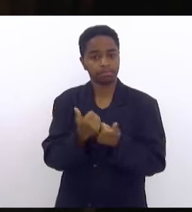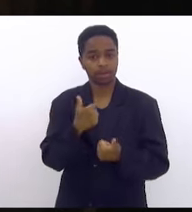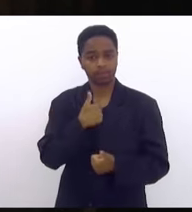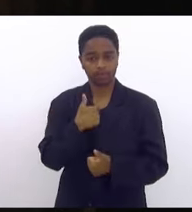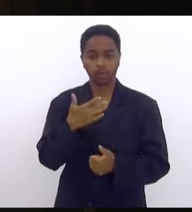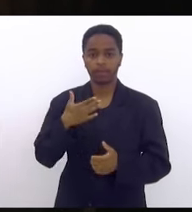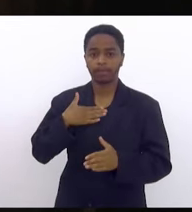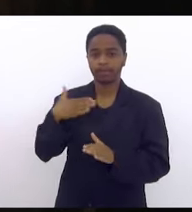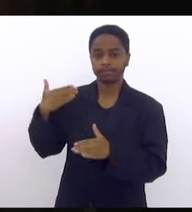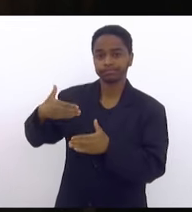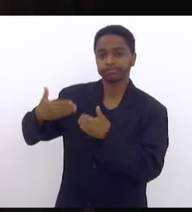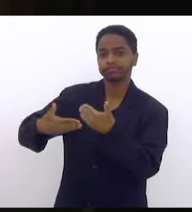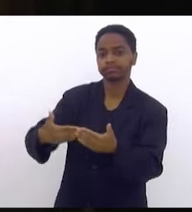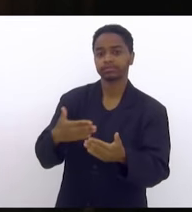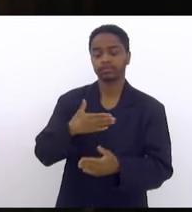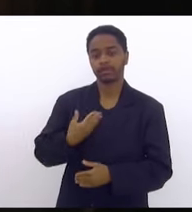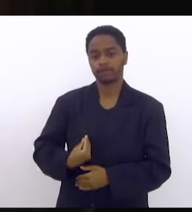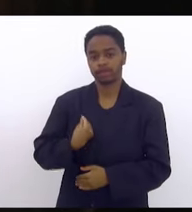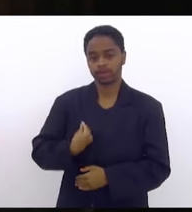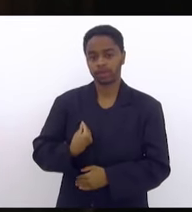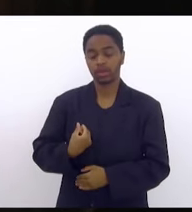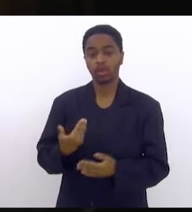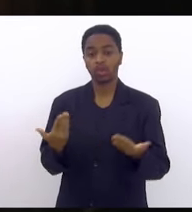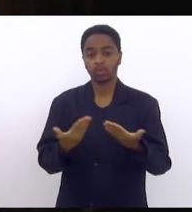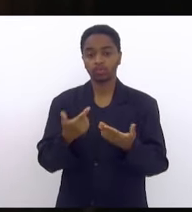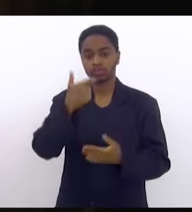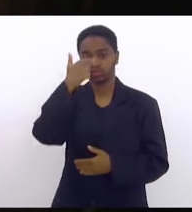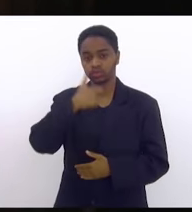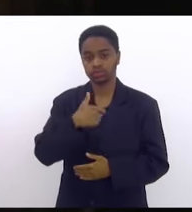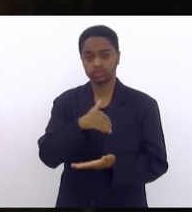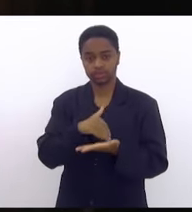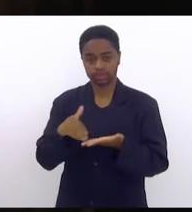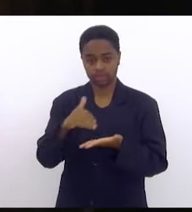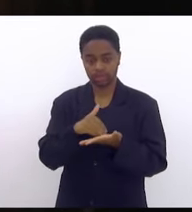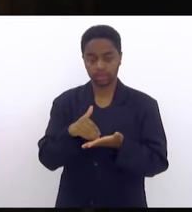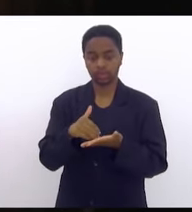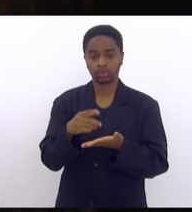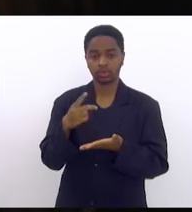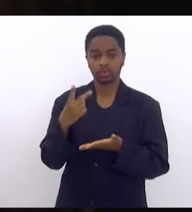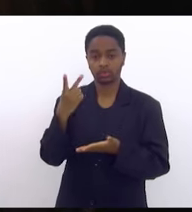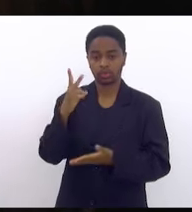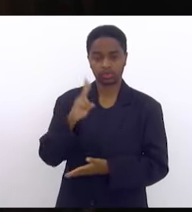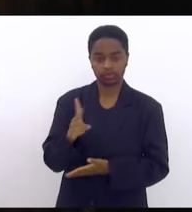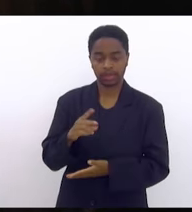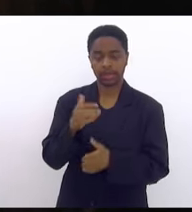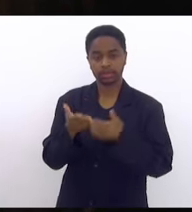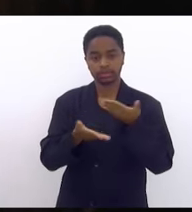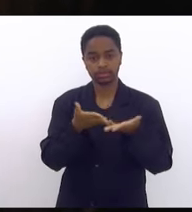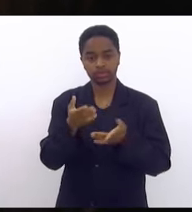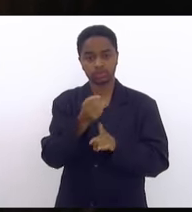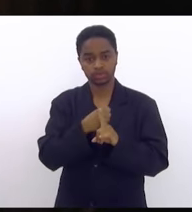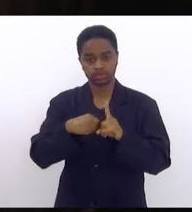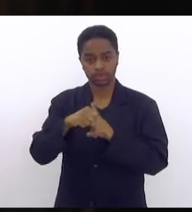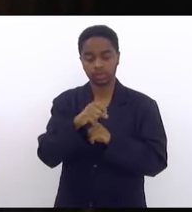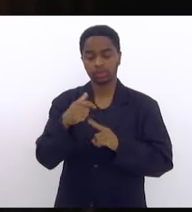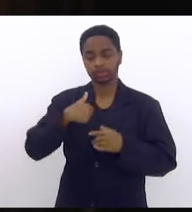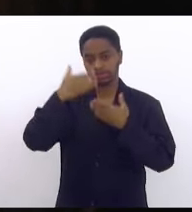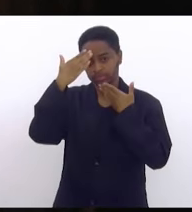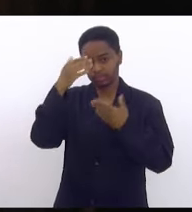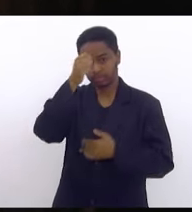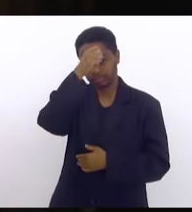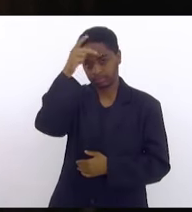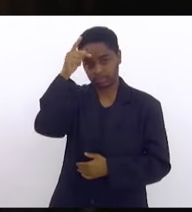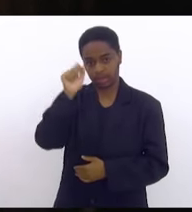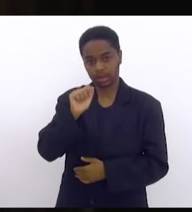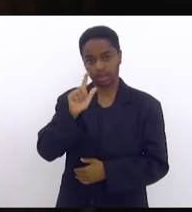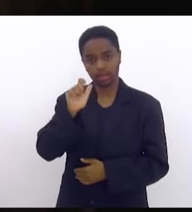toda a minha trajetória. Eu estou hoje como secretário, pela segunda vez, de assistência social, quem eu quero agradecer ao prefeito Alain Bombeiro